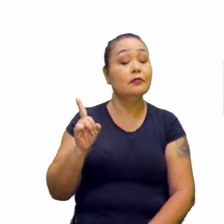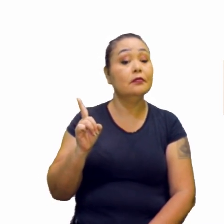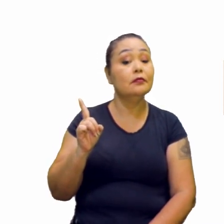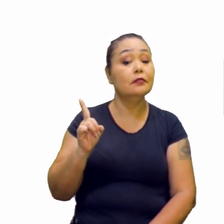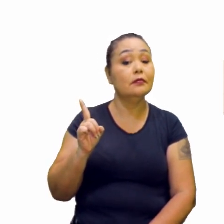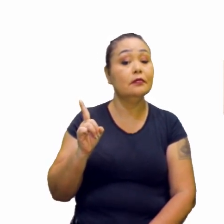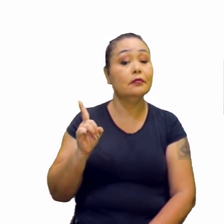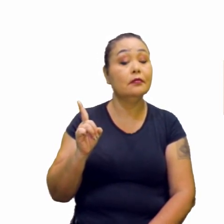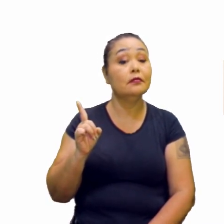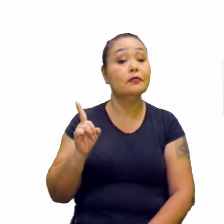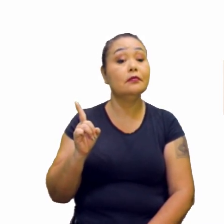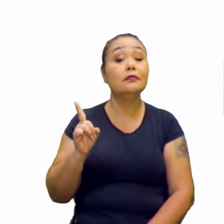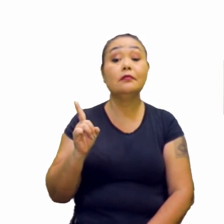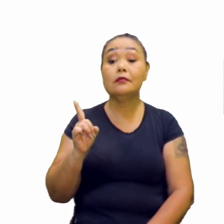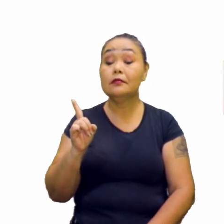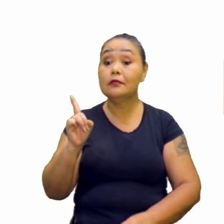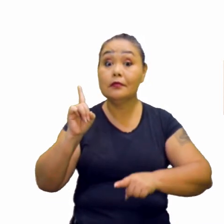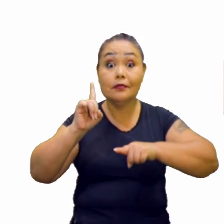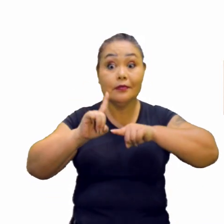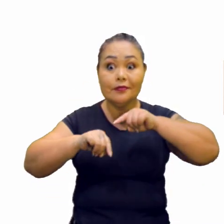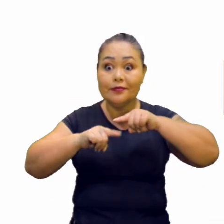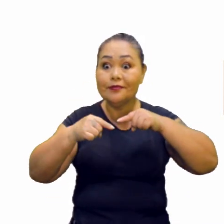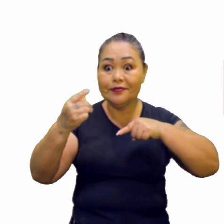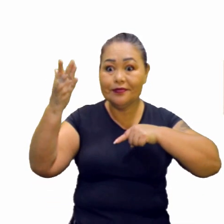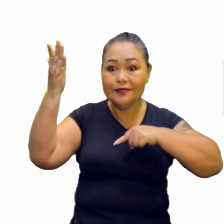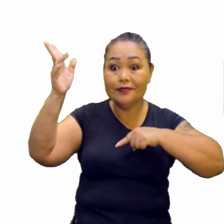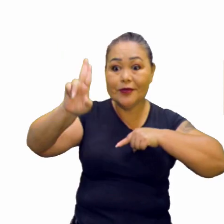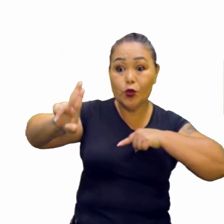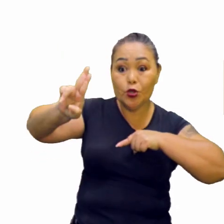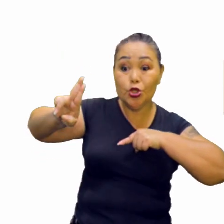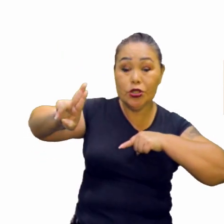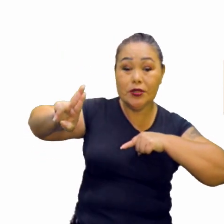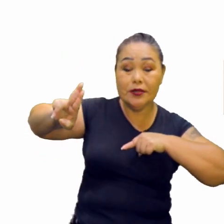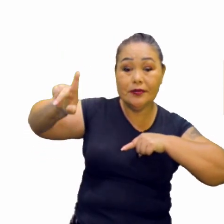as ferramentas utilizadas, né?